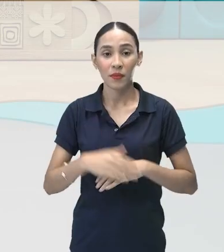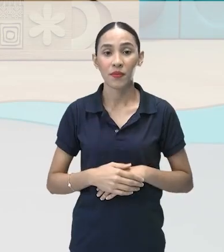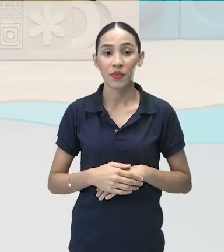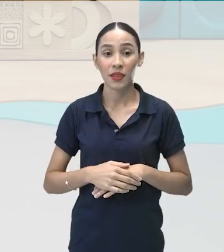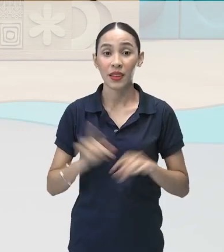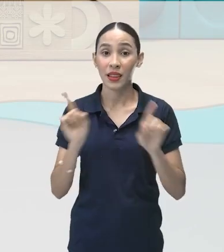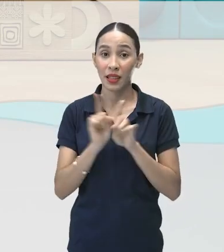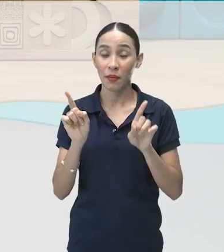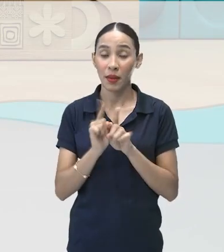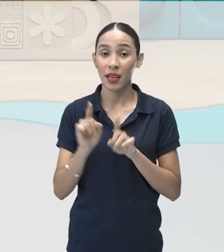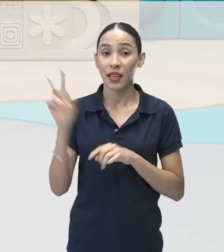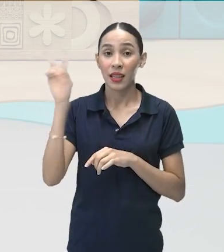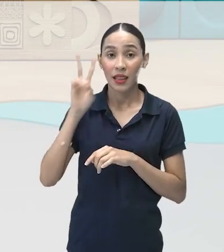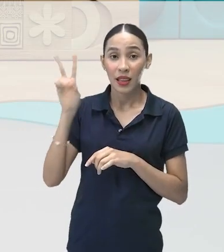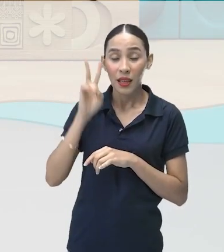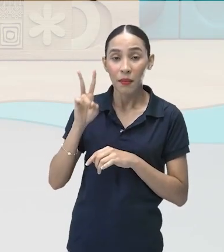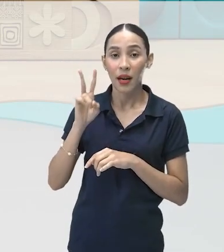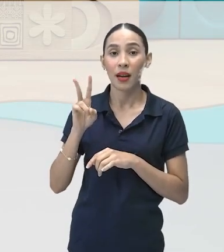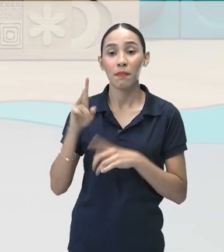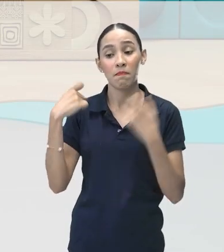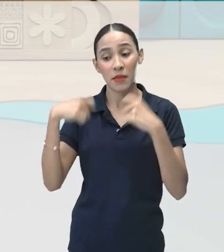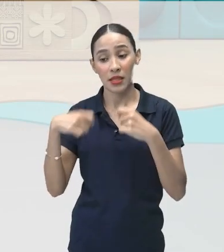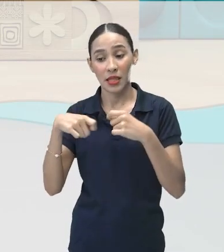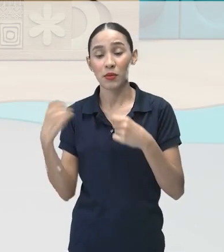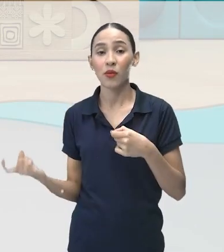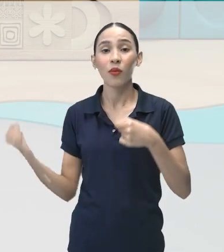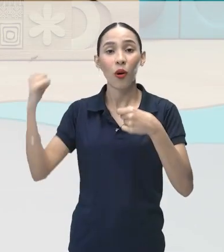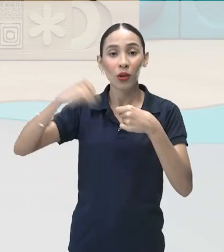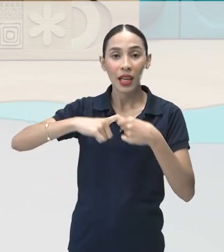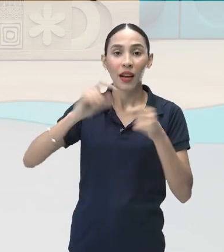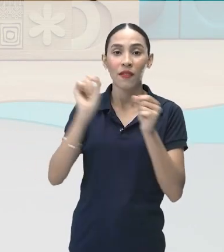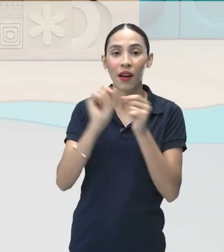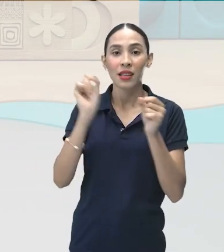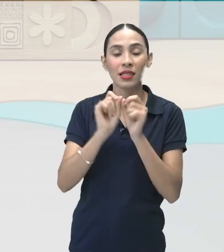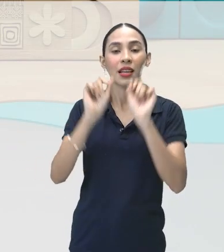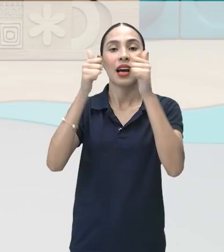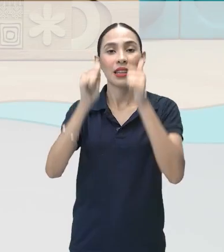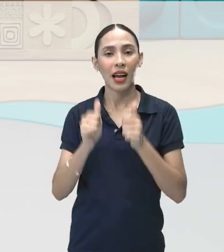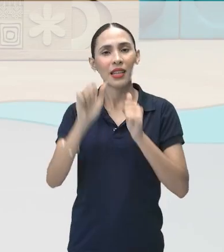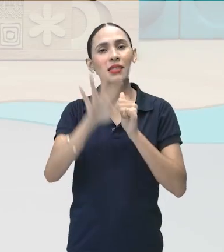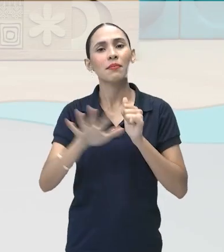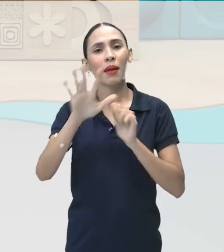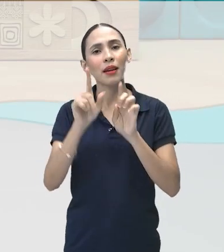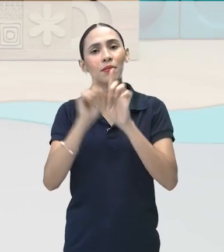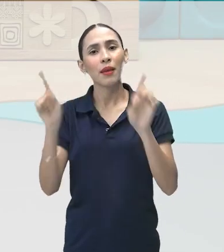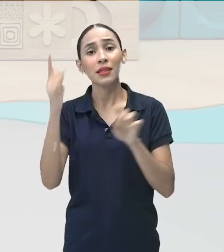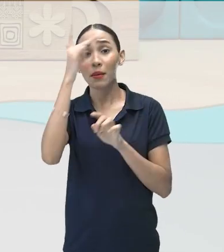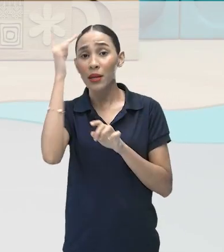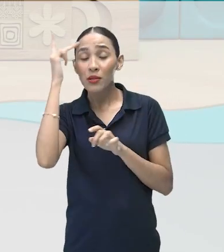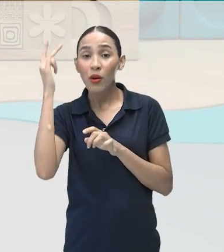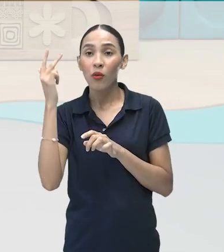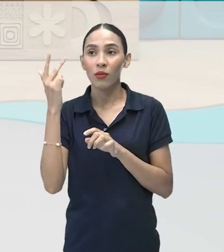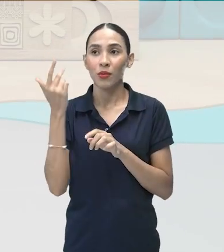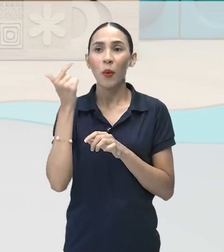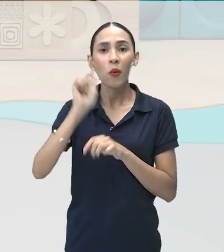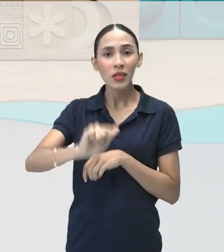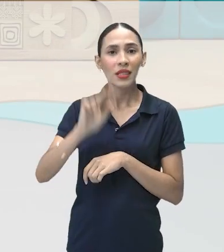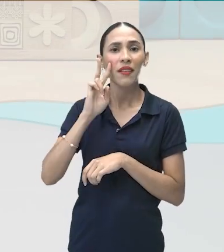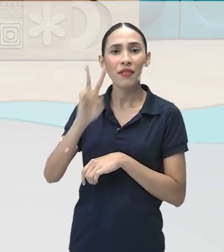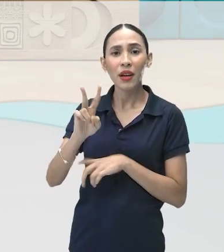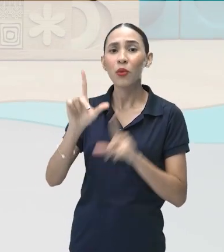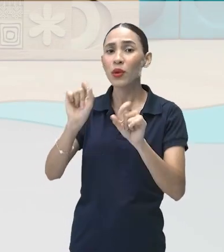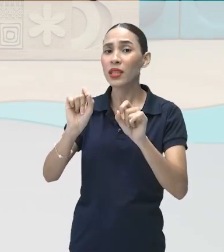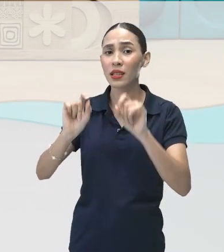temos que nos resgatar, nós temos que voltar a fazer essa composição das imagens, mas que as pessoas consigam reconhecer o que é